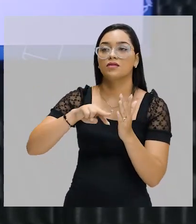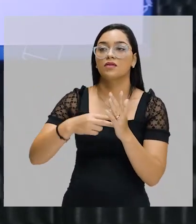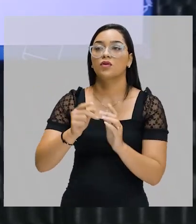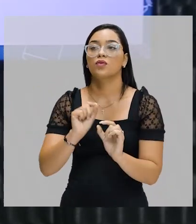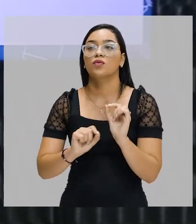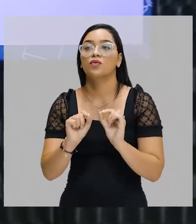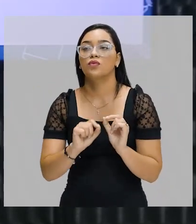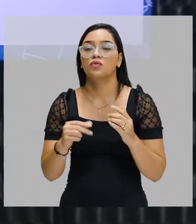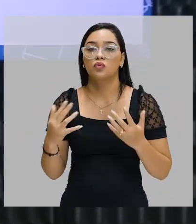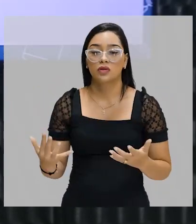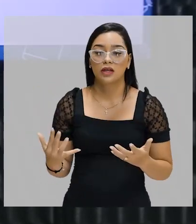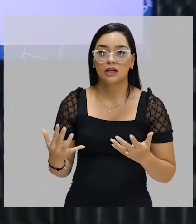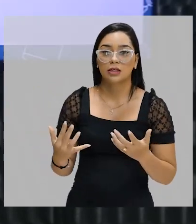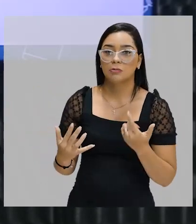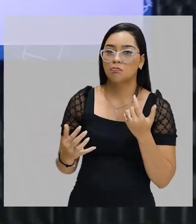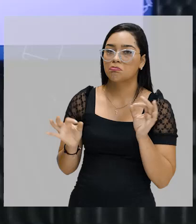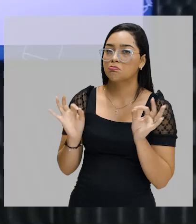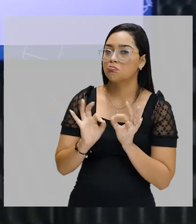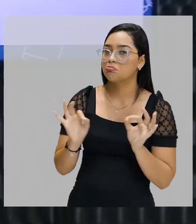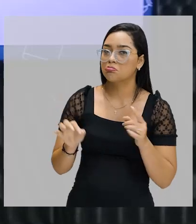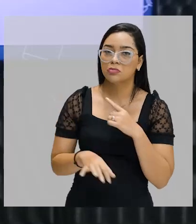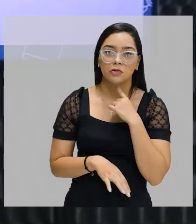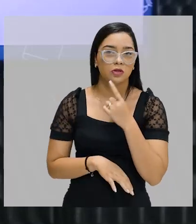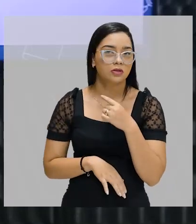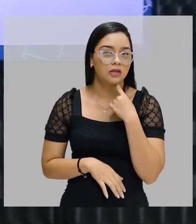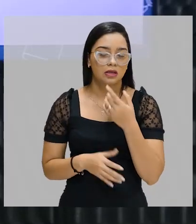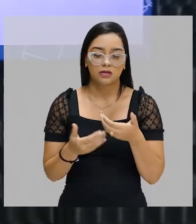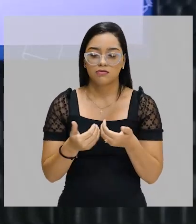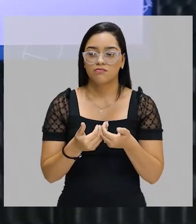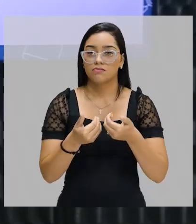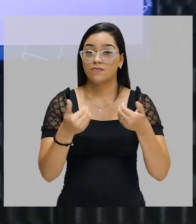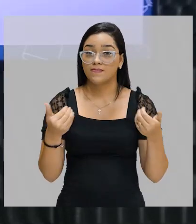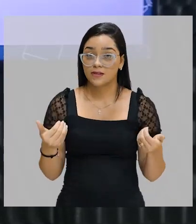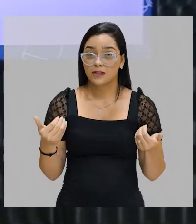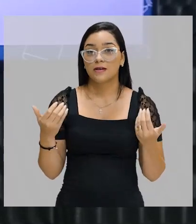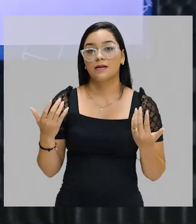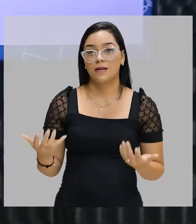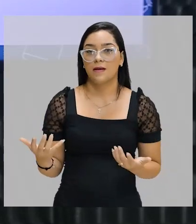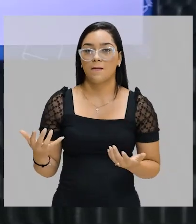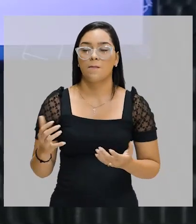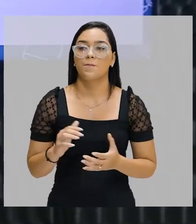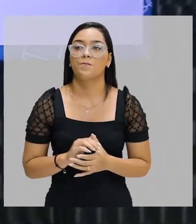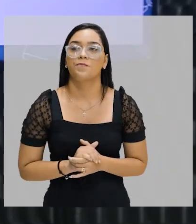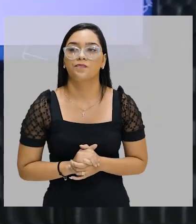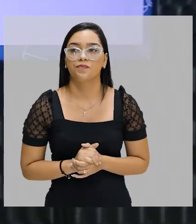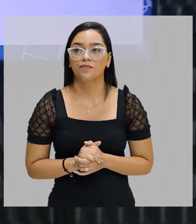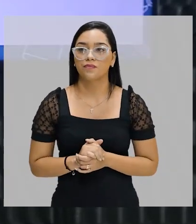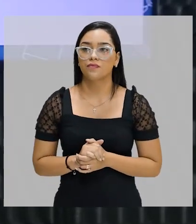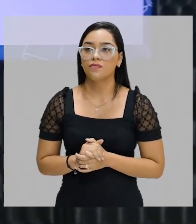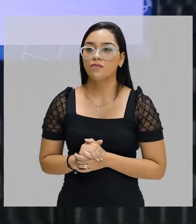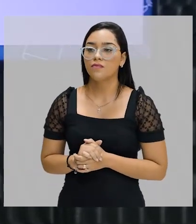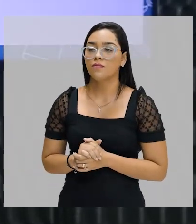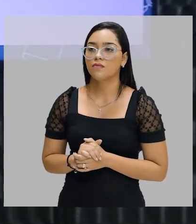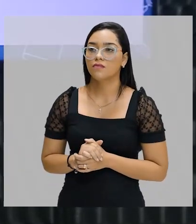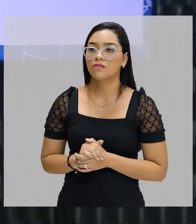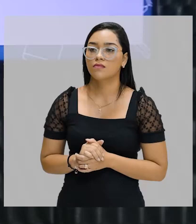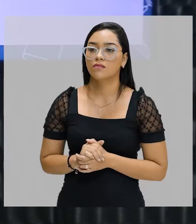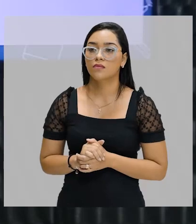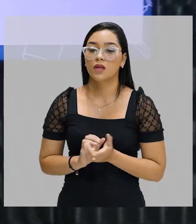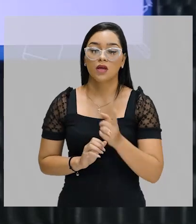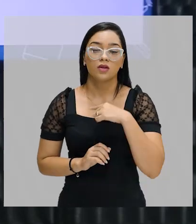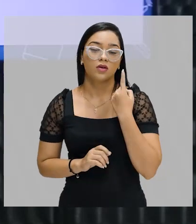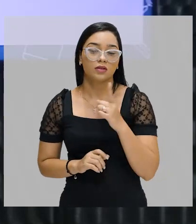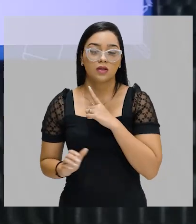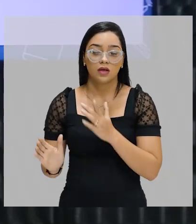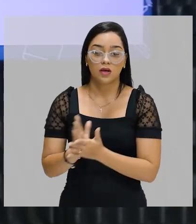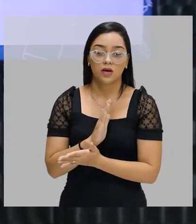partícula indivisível. Ou seja, a partir daquele momento a matéria não consegue mais se dividir. Ok? Aí nós tivemos